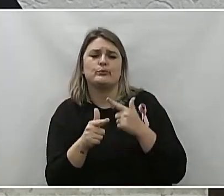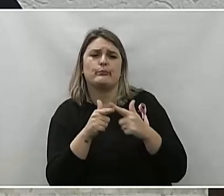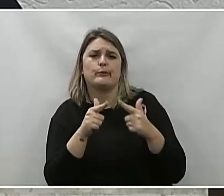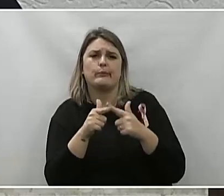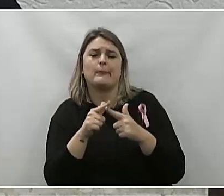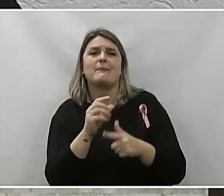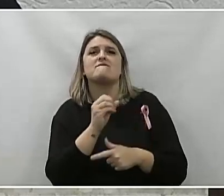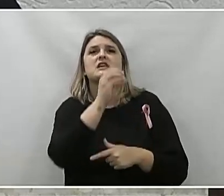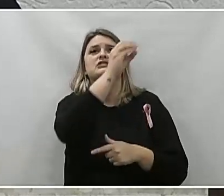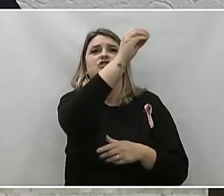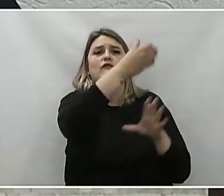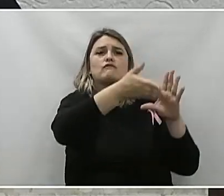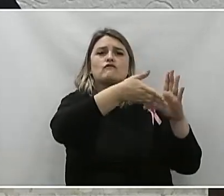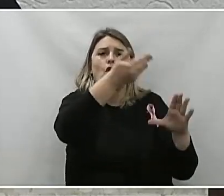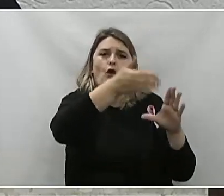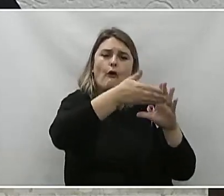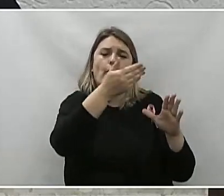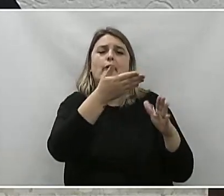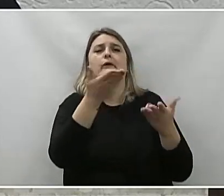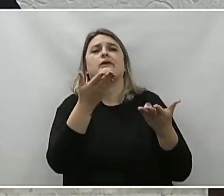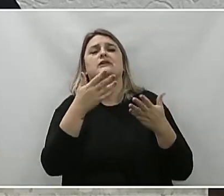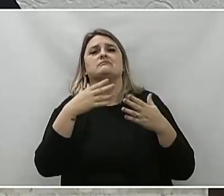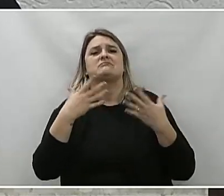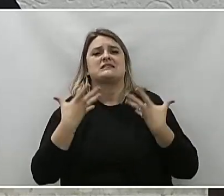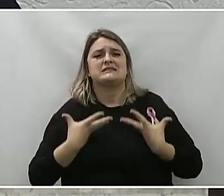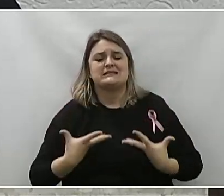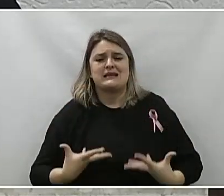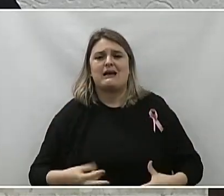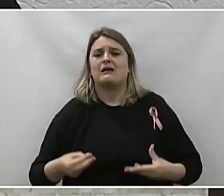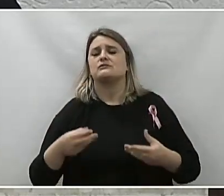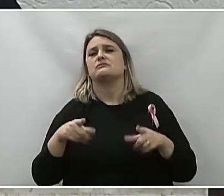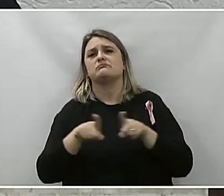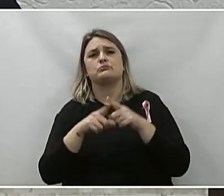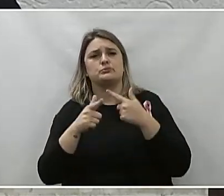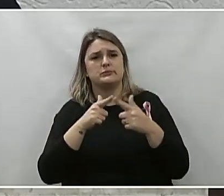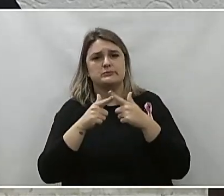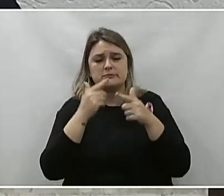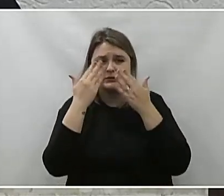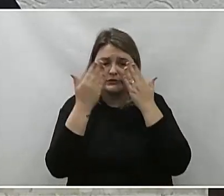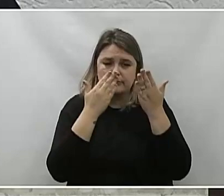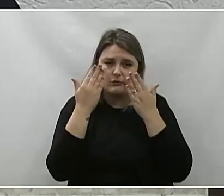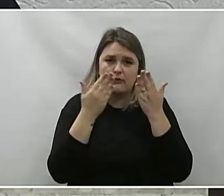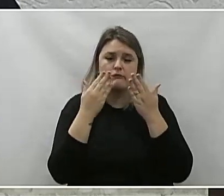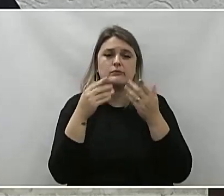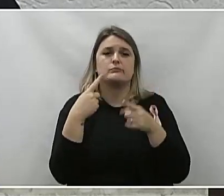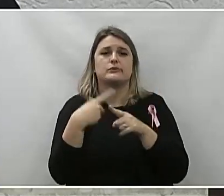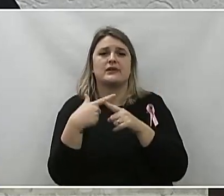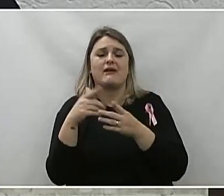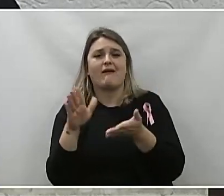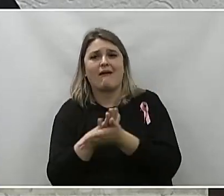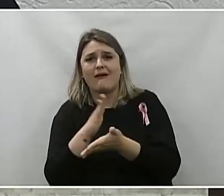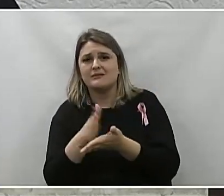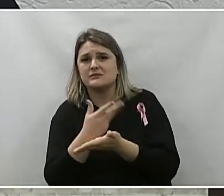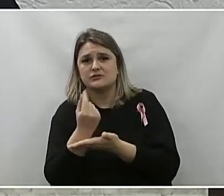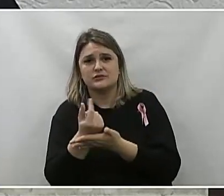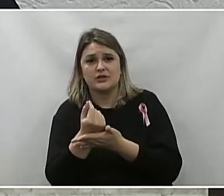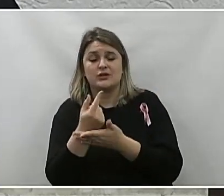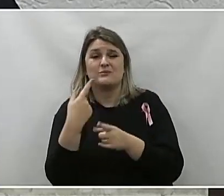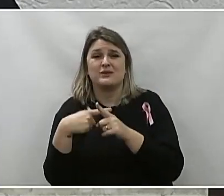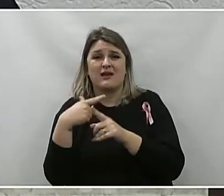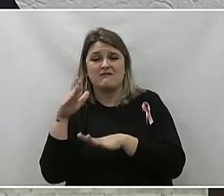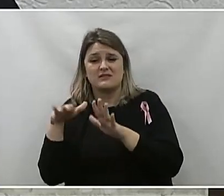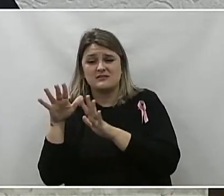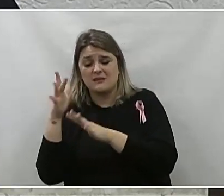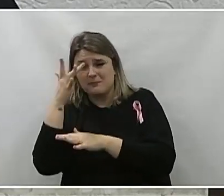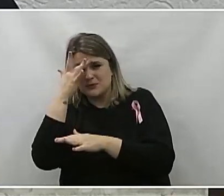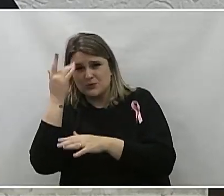transtornos e muitas vezes desgastes físicos psicológicos e penosos gastos financeiros por parte das